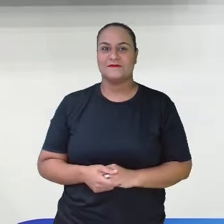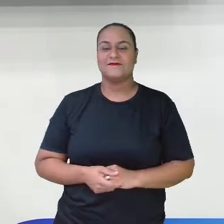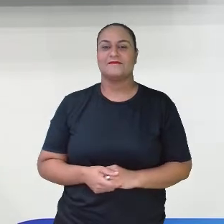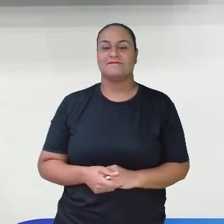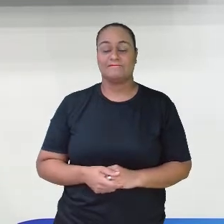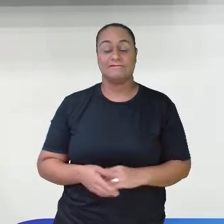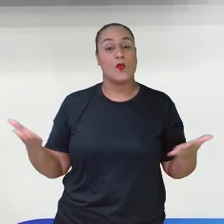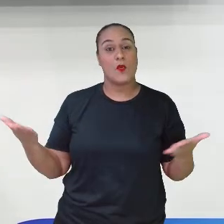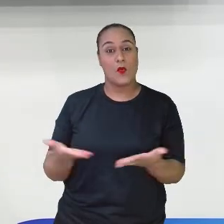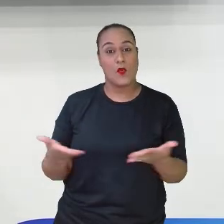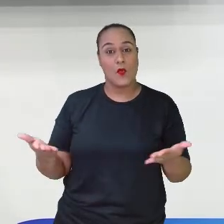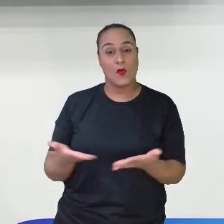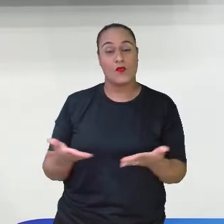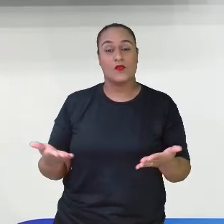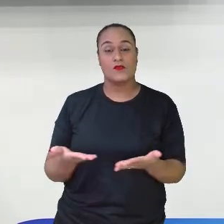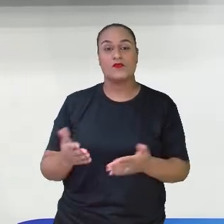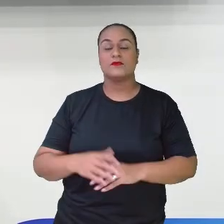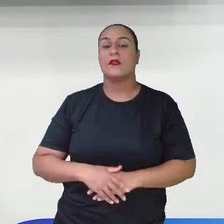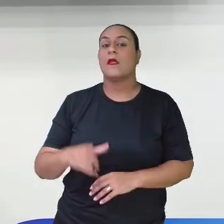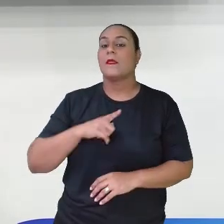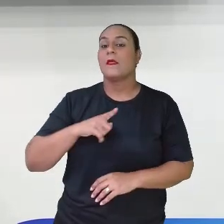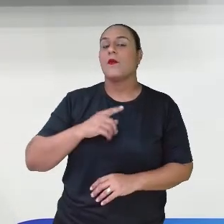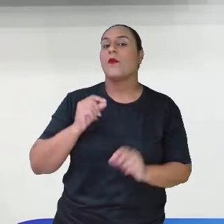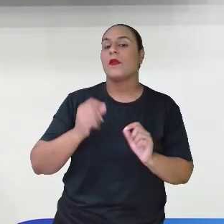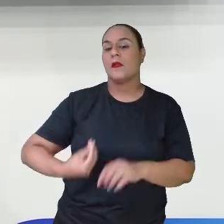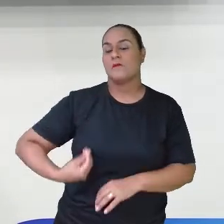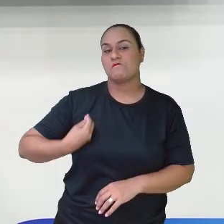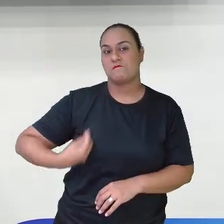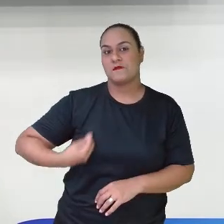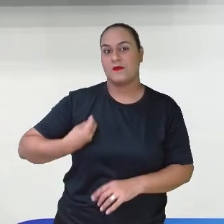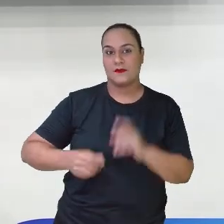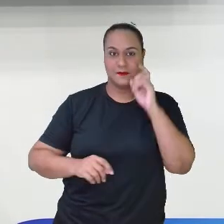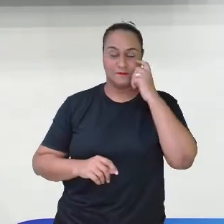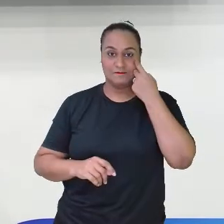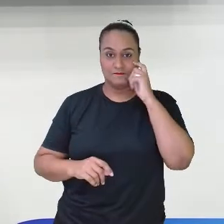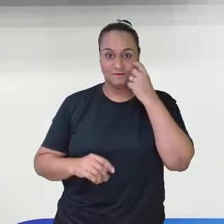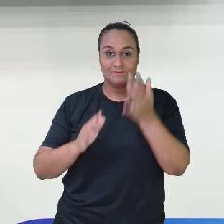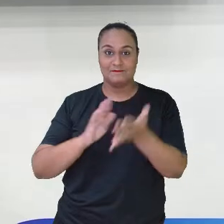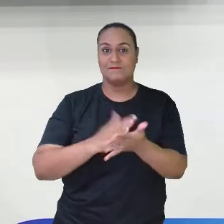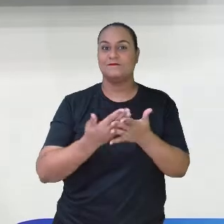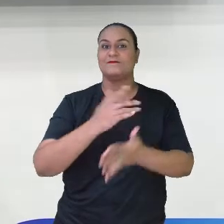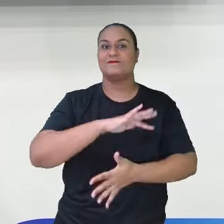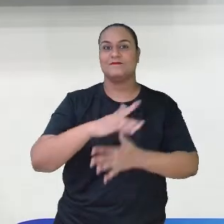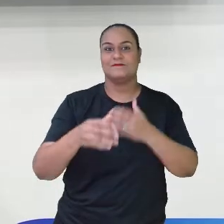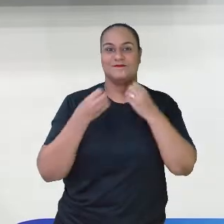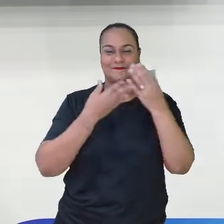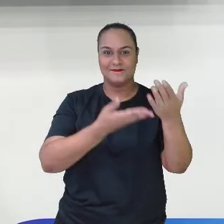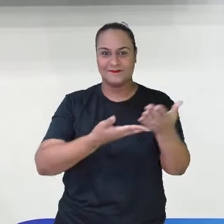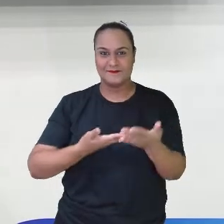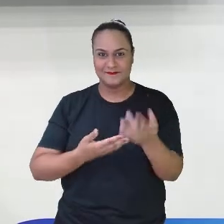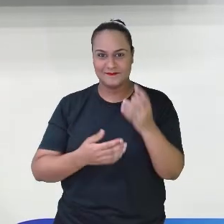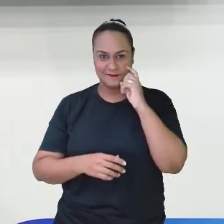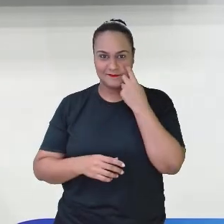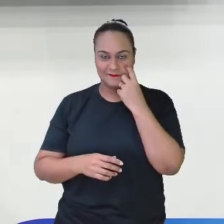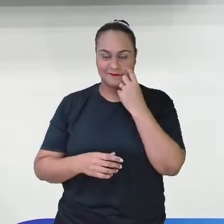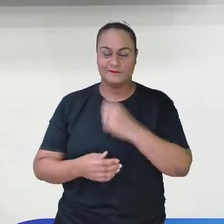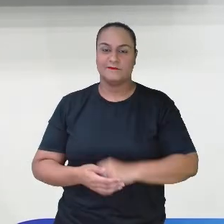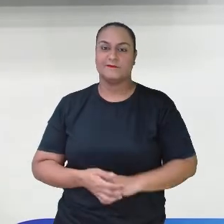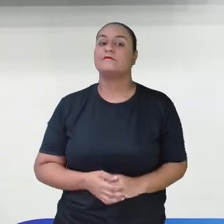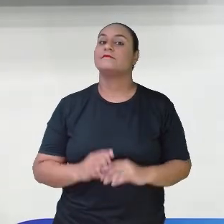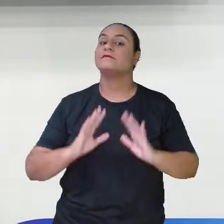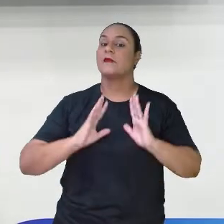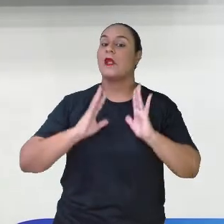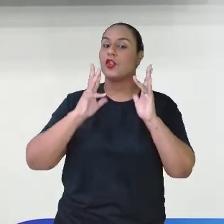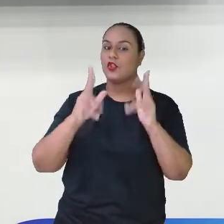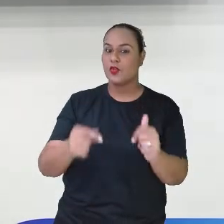sinais. E hoje nós estamos com Elaine no estúdio. Seja bem-vinda, Elaine. E agora que todo mundo